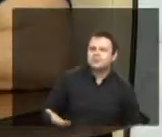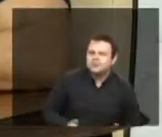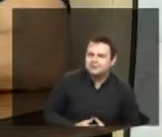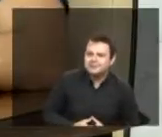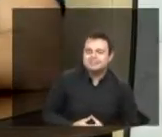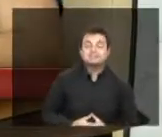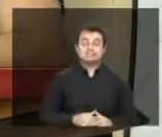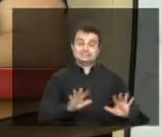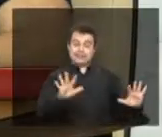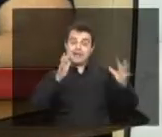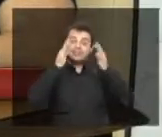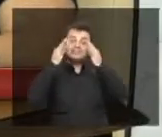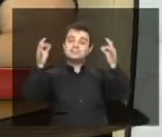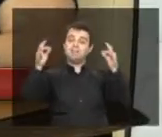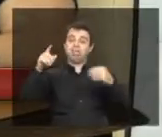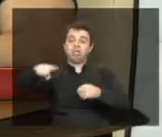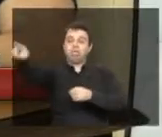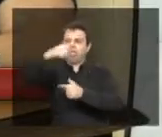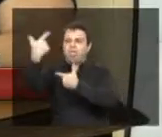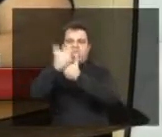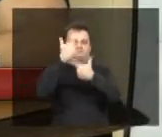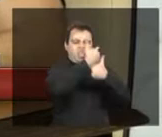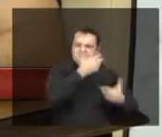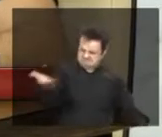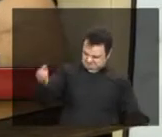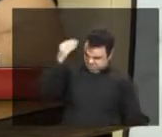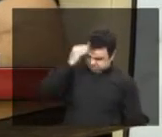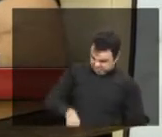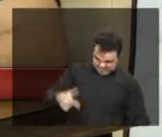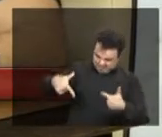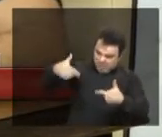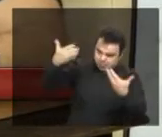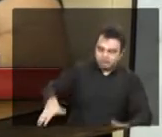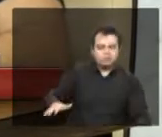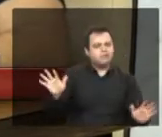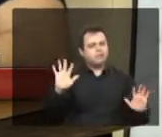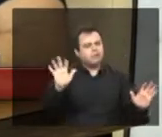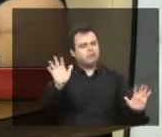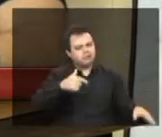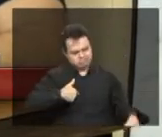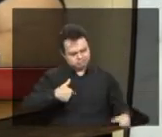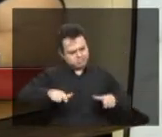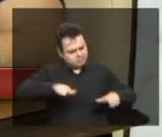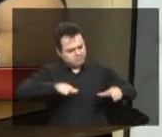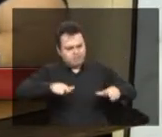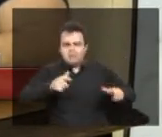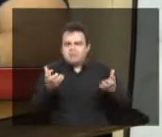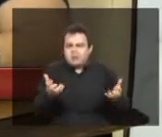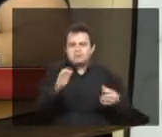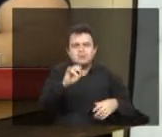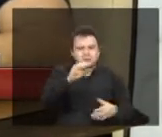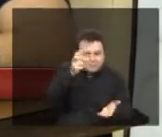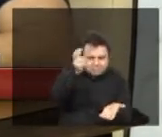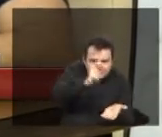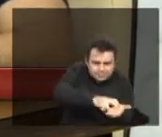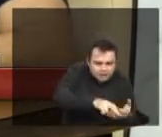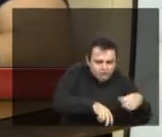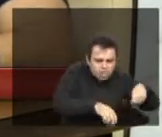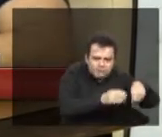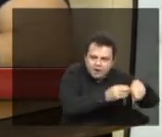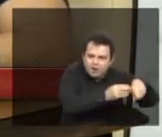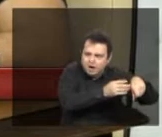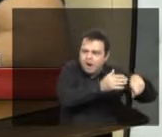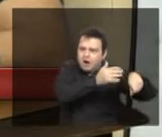Atenção, aí o pessoal já vem me criticar, falando, o senhor não quer trabalhar? Claro que eu quero trabalhar, mas ficar das 9 da